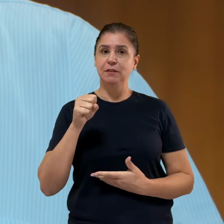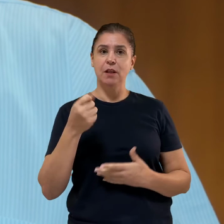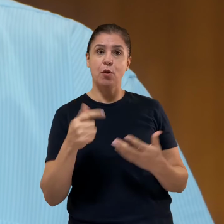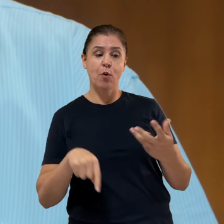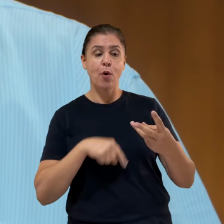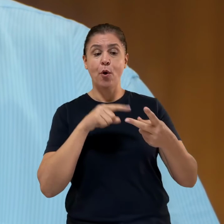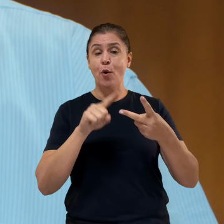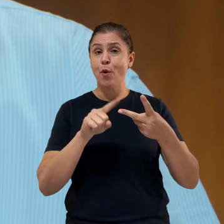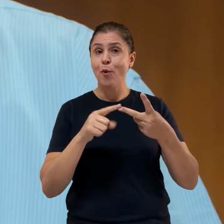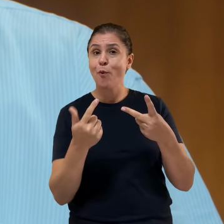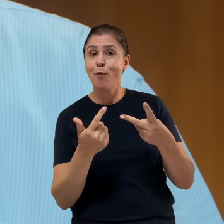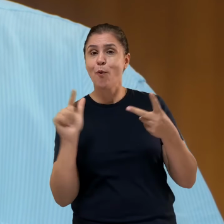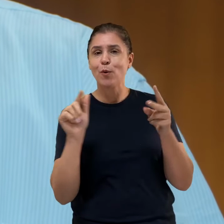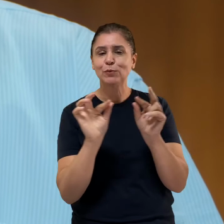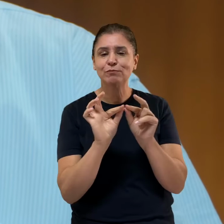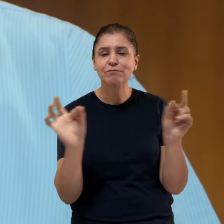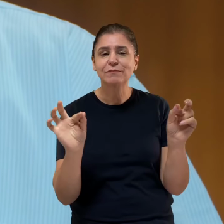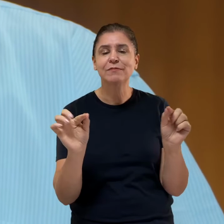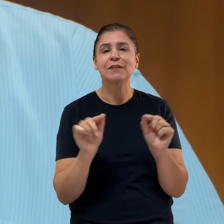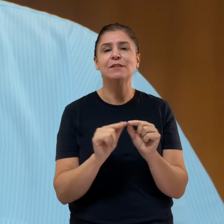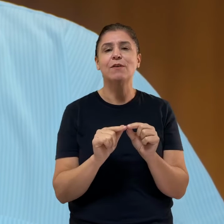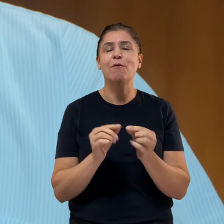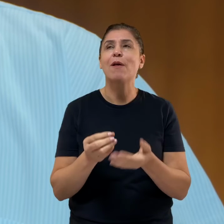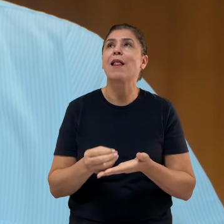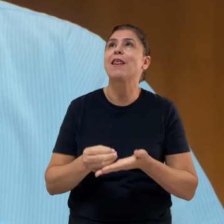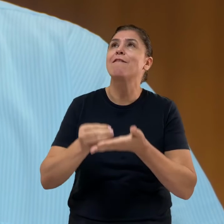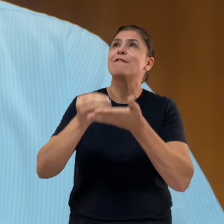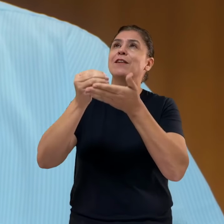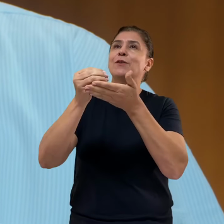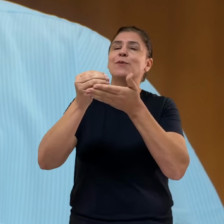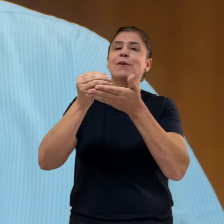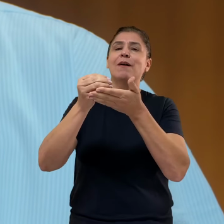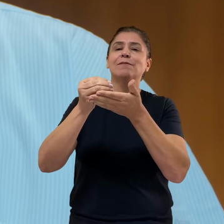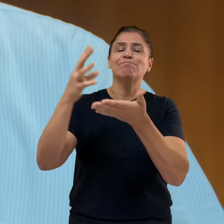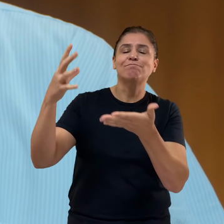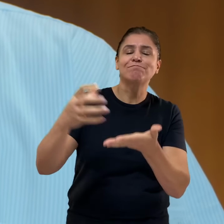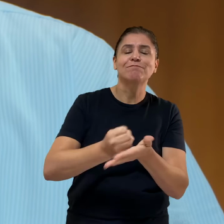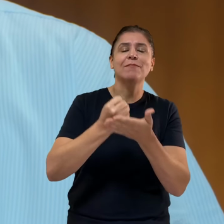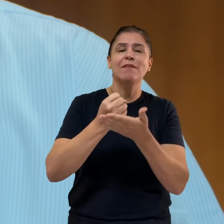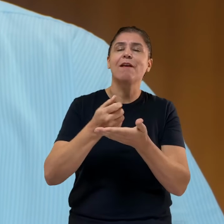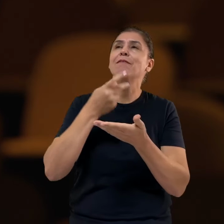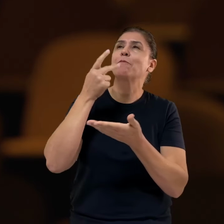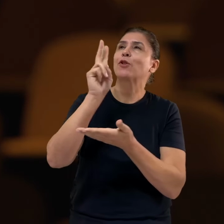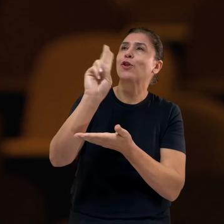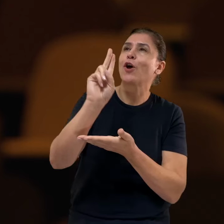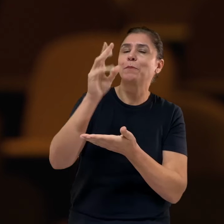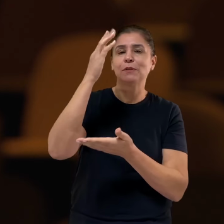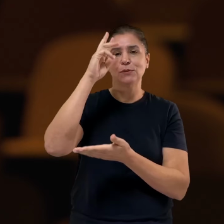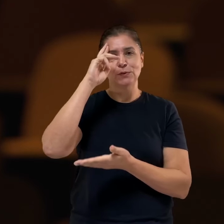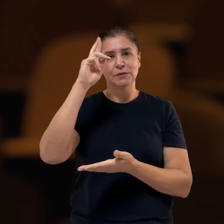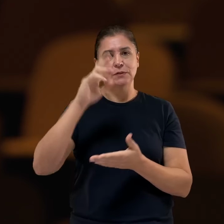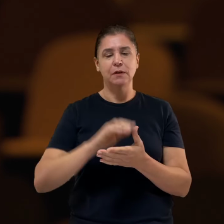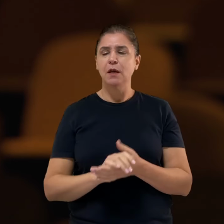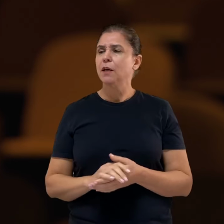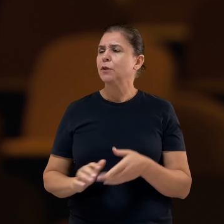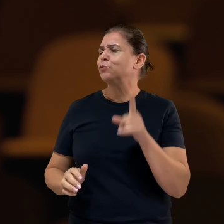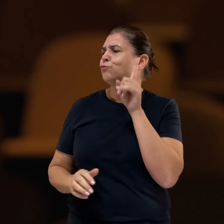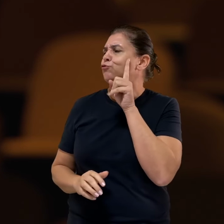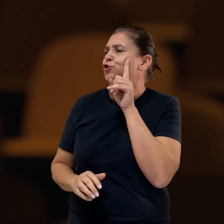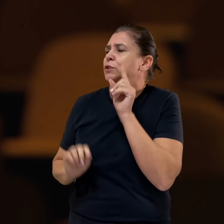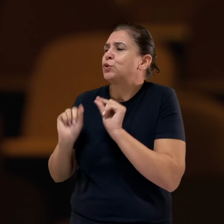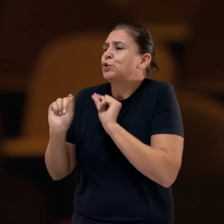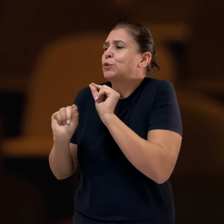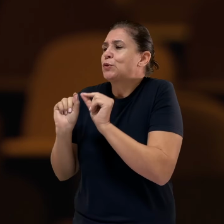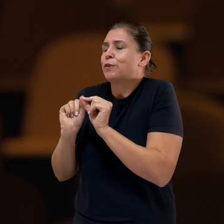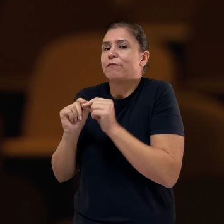com outro versículo, elevarei o cálice da salvação, invocando o nome do Senhor. Padre Maurício, o o senhor faz no dia a